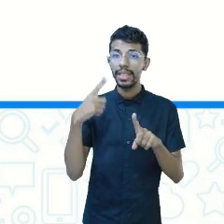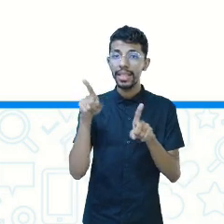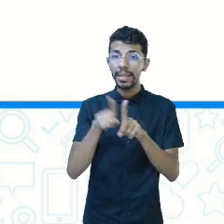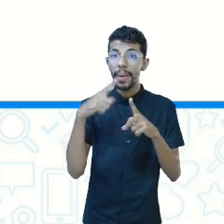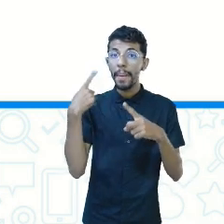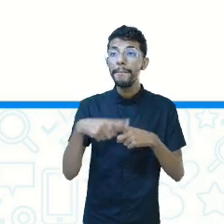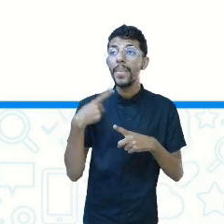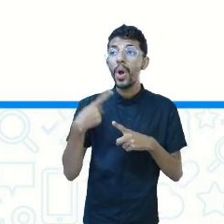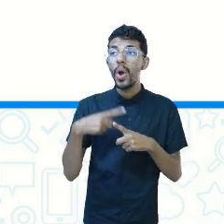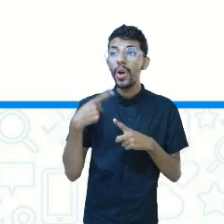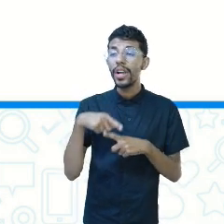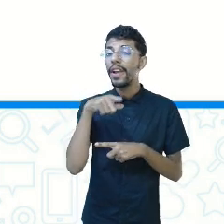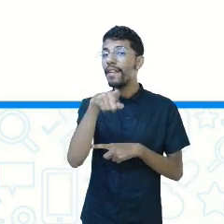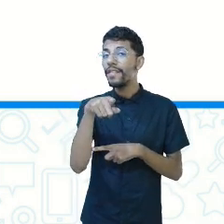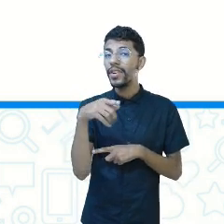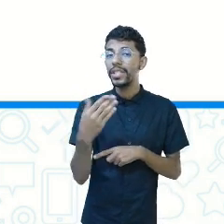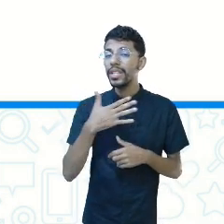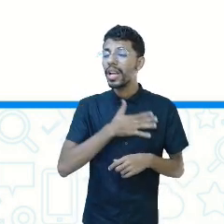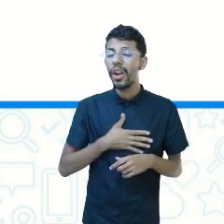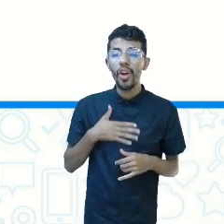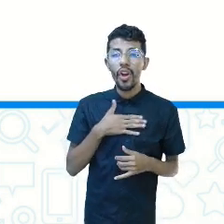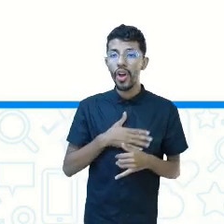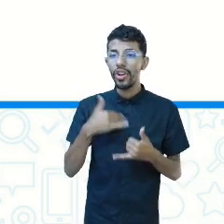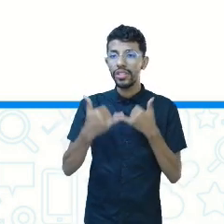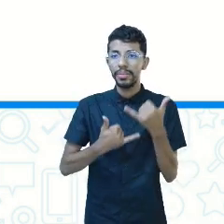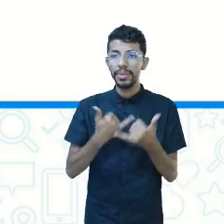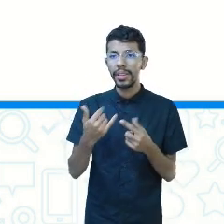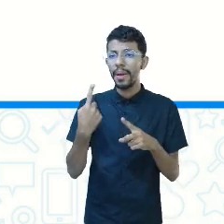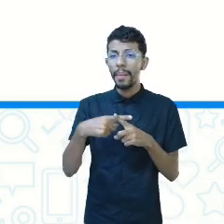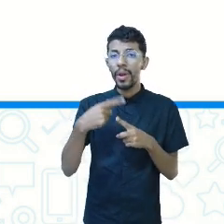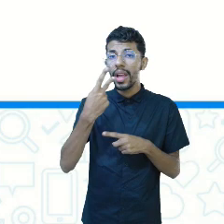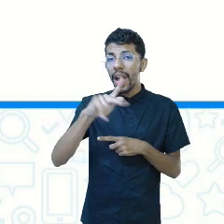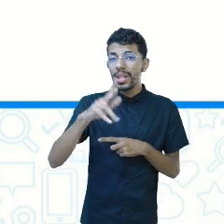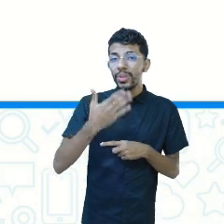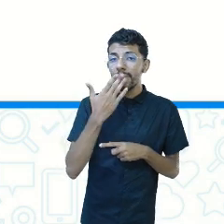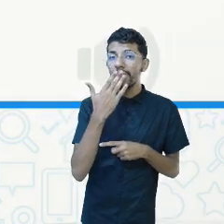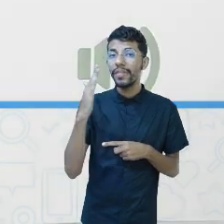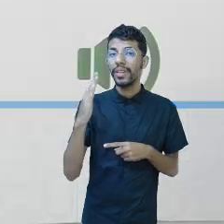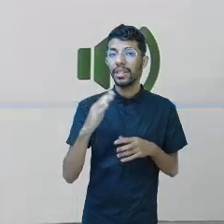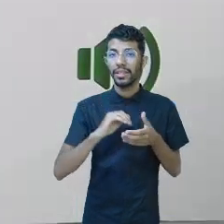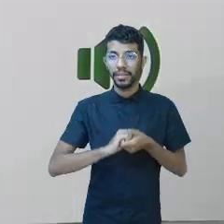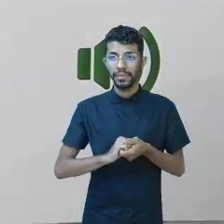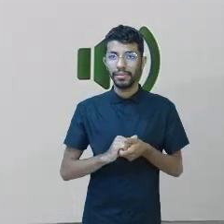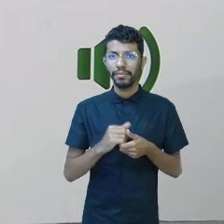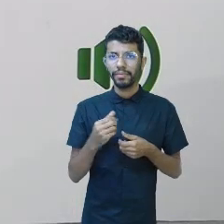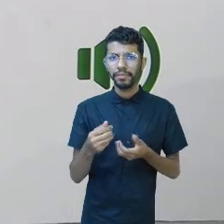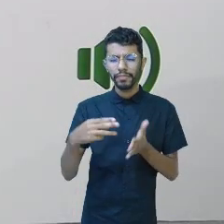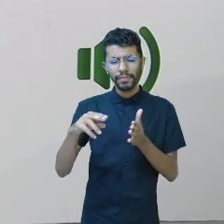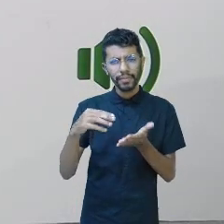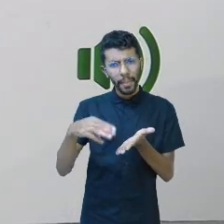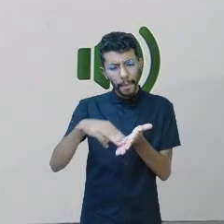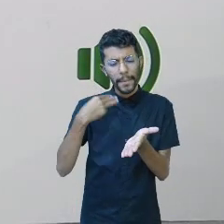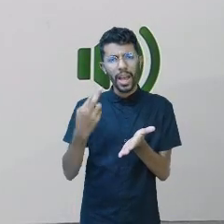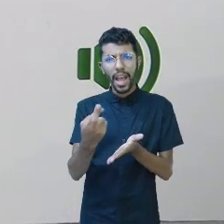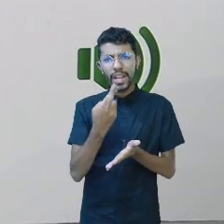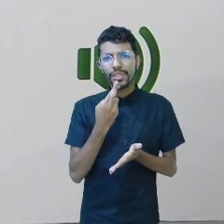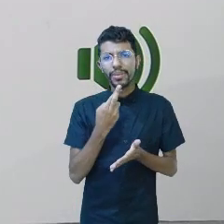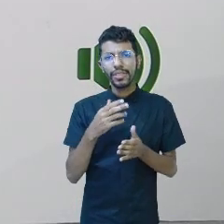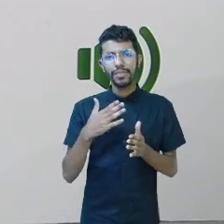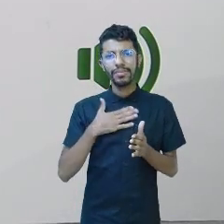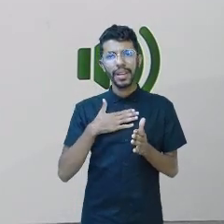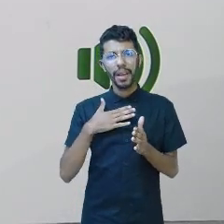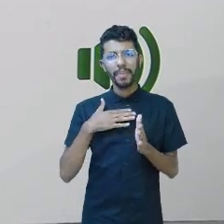que você gosta dessa brincadeira? Por que ela é a tua predileta? Tá? Manda essa resposta para mim no